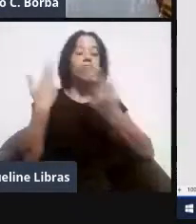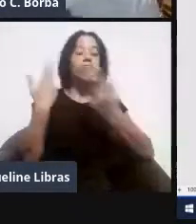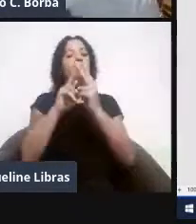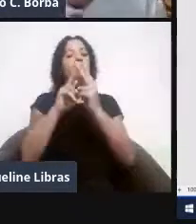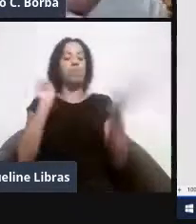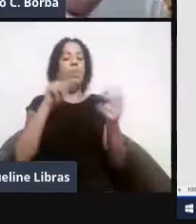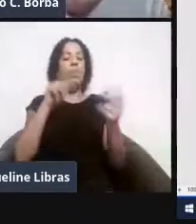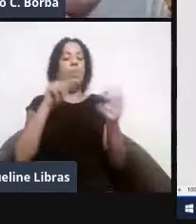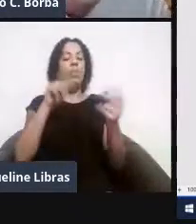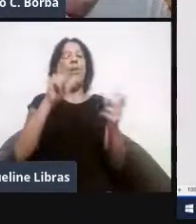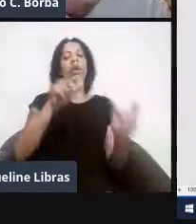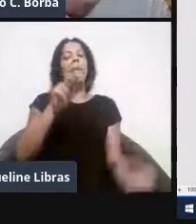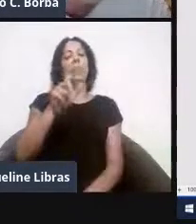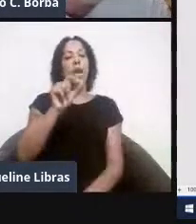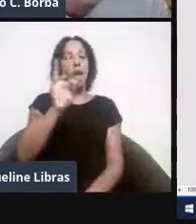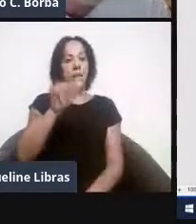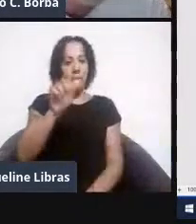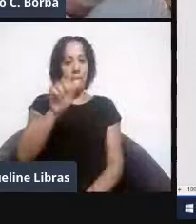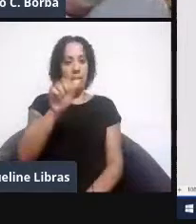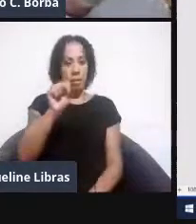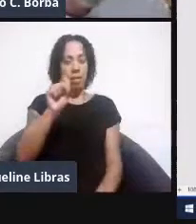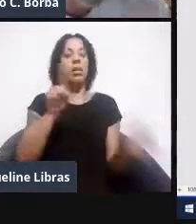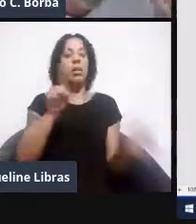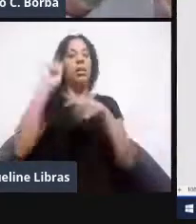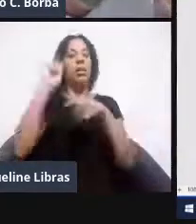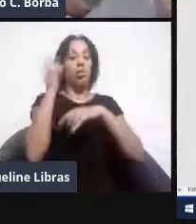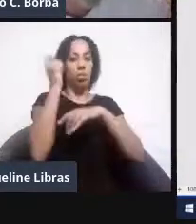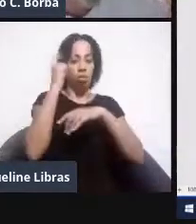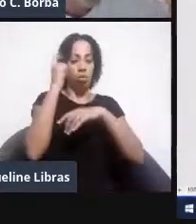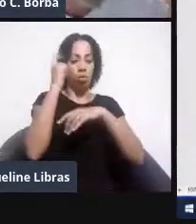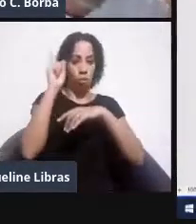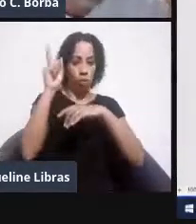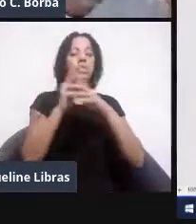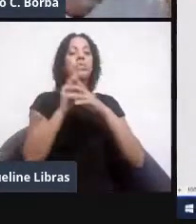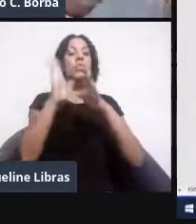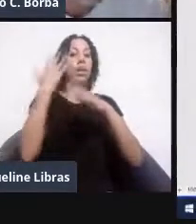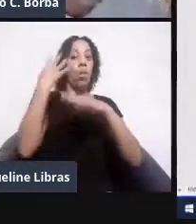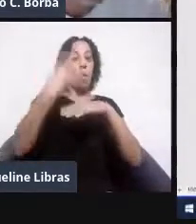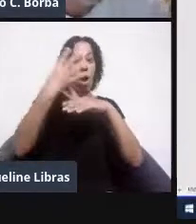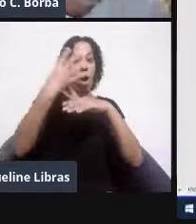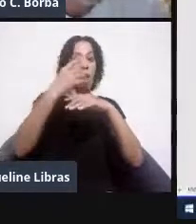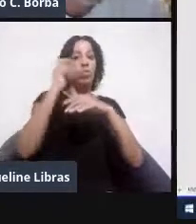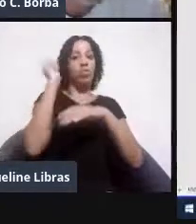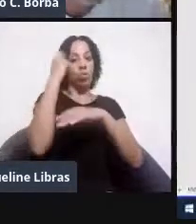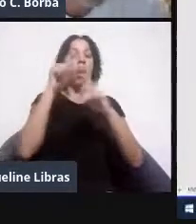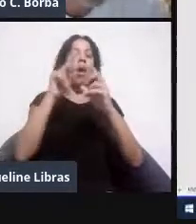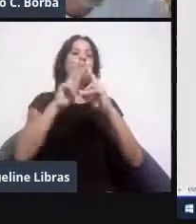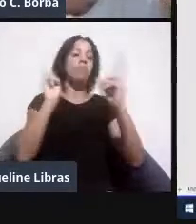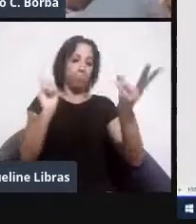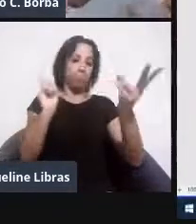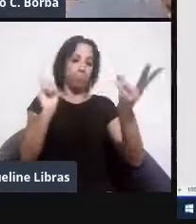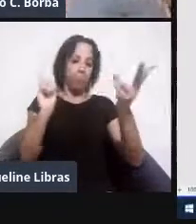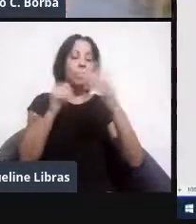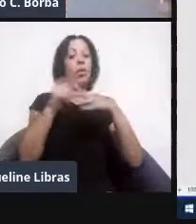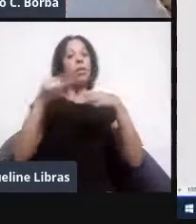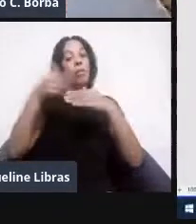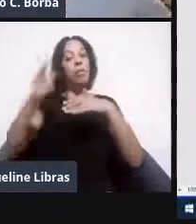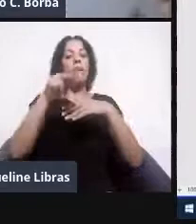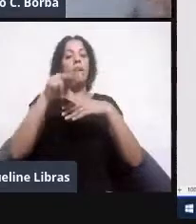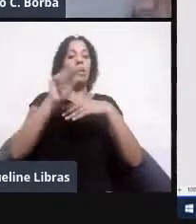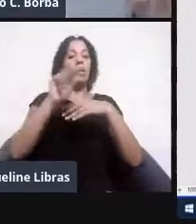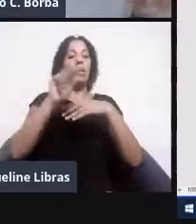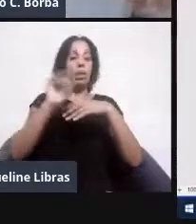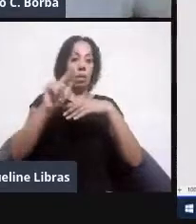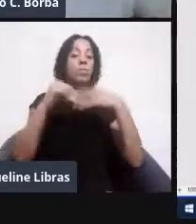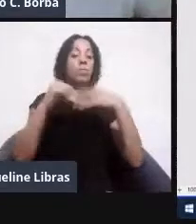foi realizado virtualmente. Mas a ideia central é o uso de tecnologias digitais, envolvendo